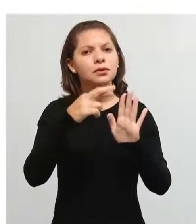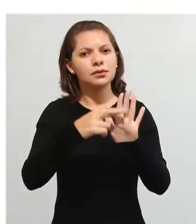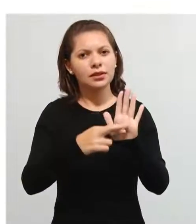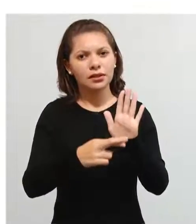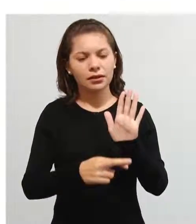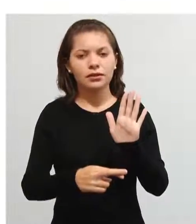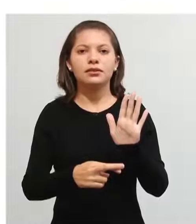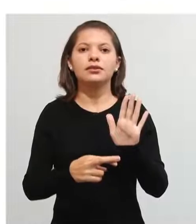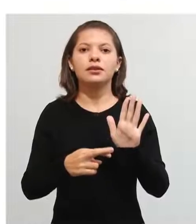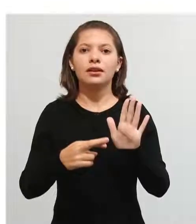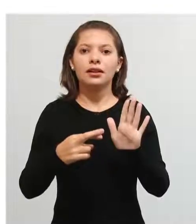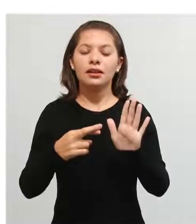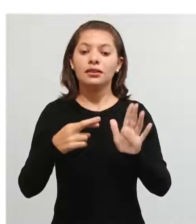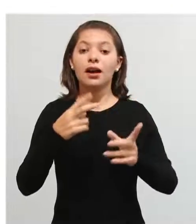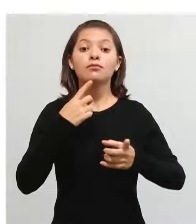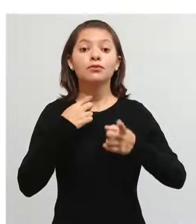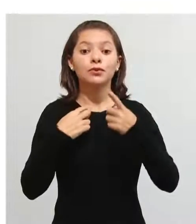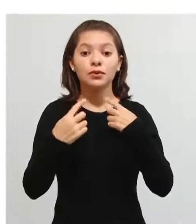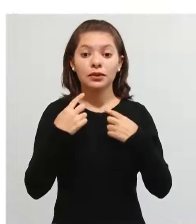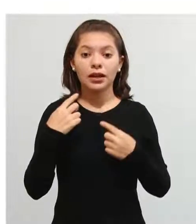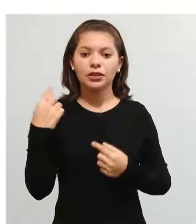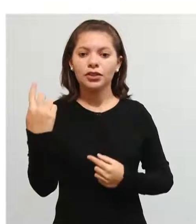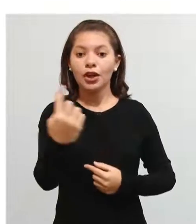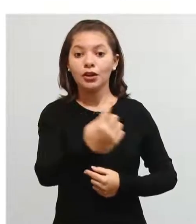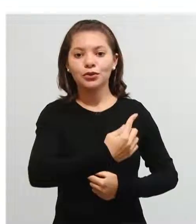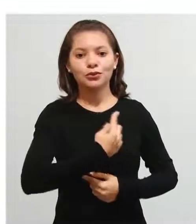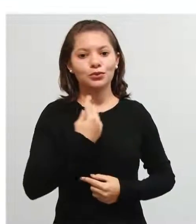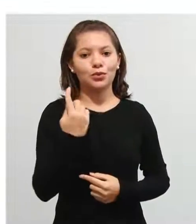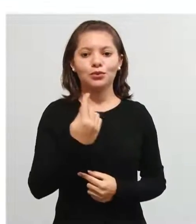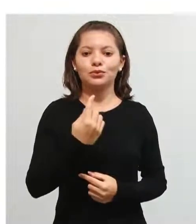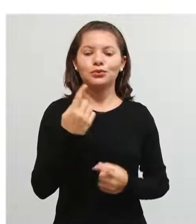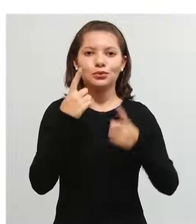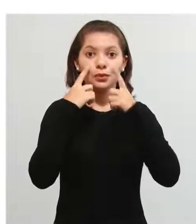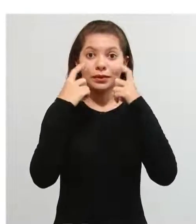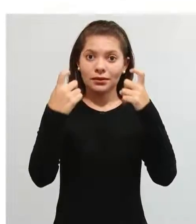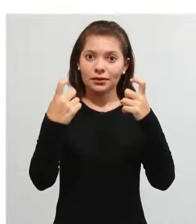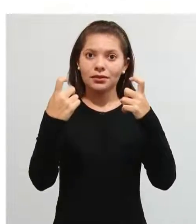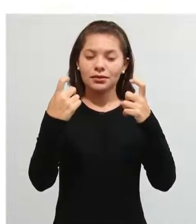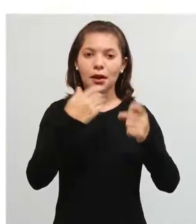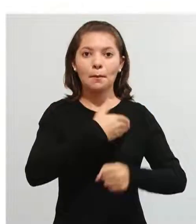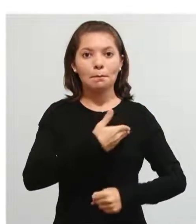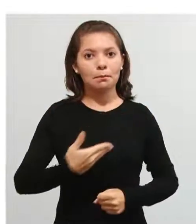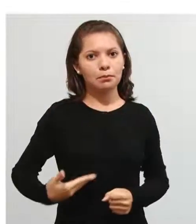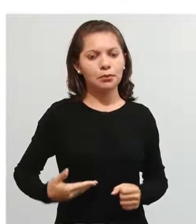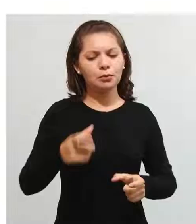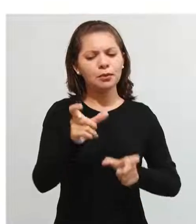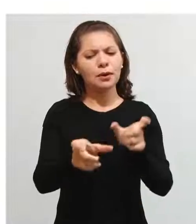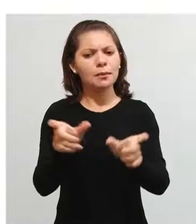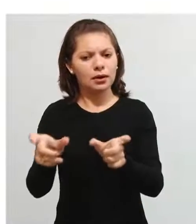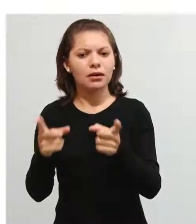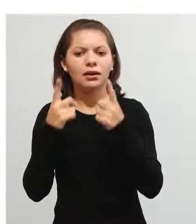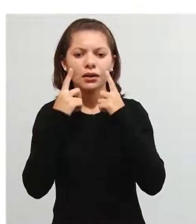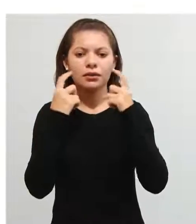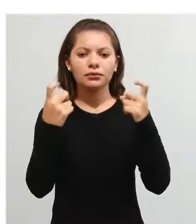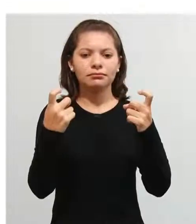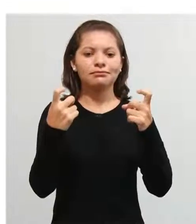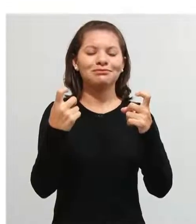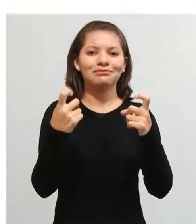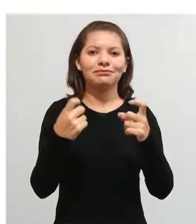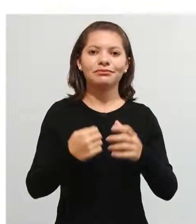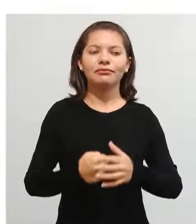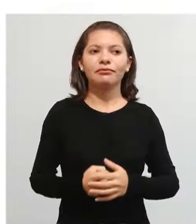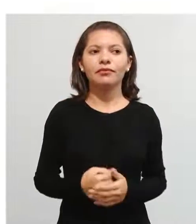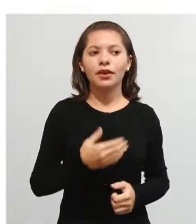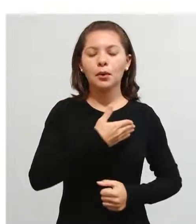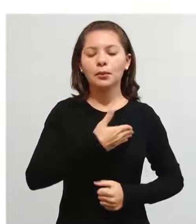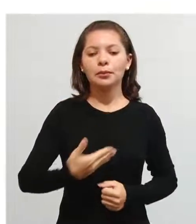vontade coletiva, ou seja, do interesse público, né? Onde tem ali a vontade coletiva, existe um interesse público